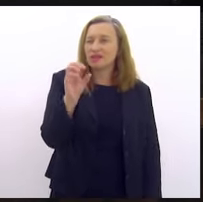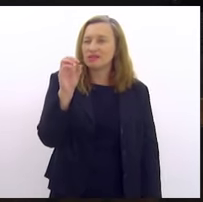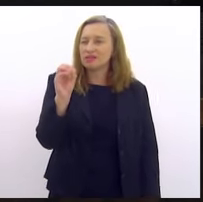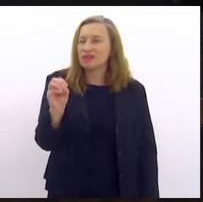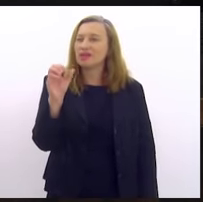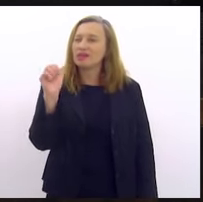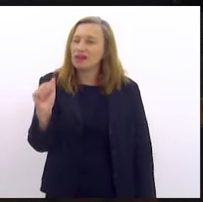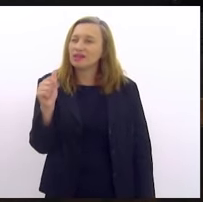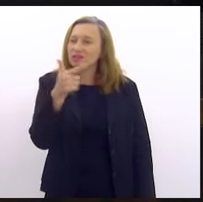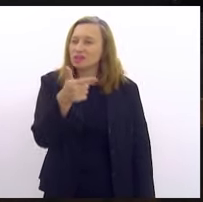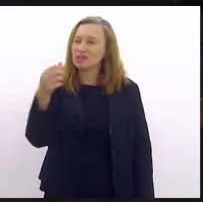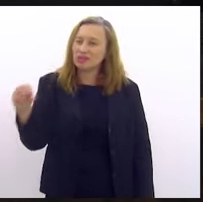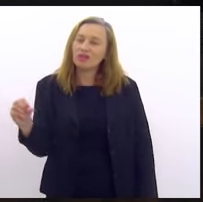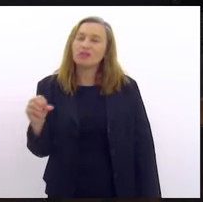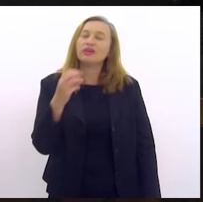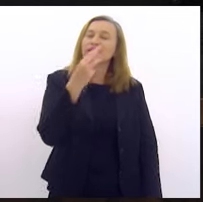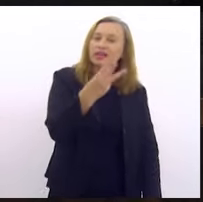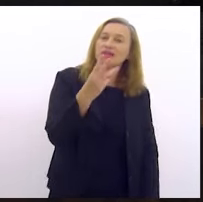528-A/2011,